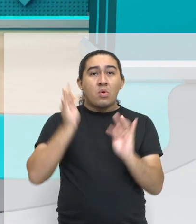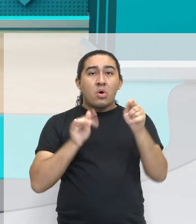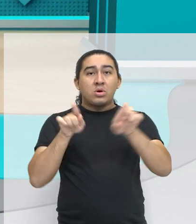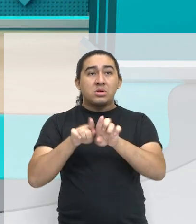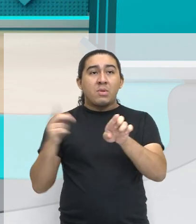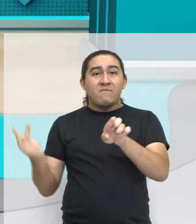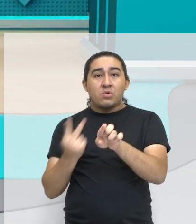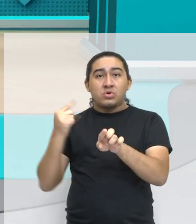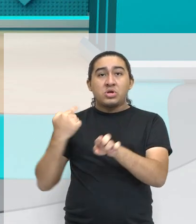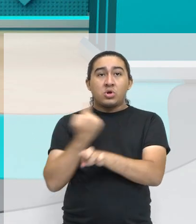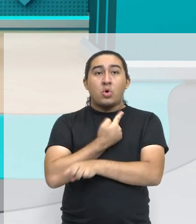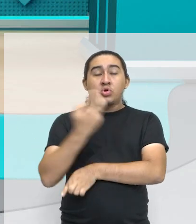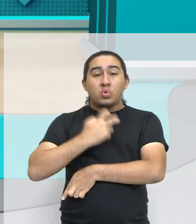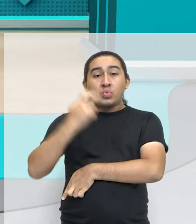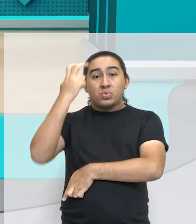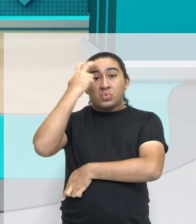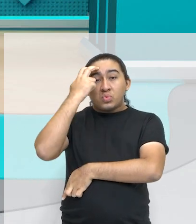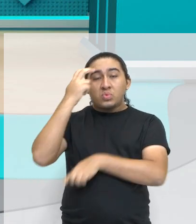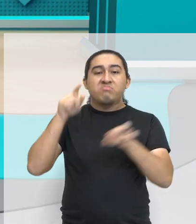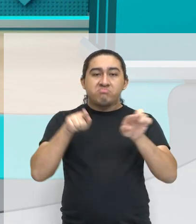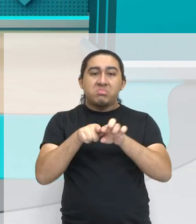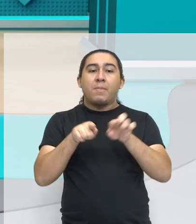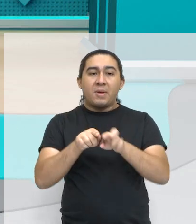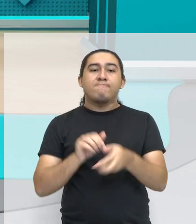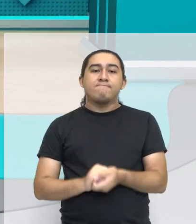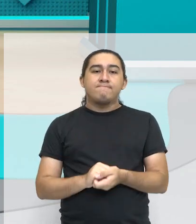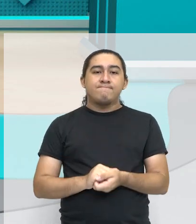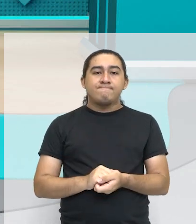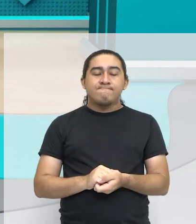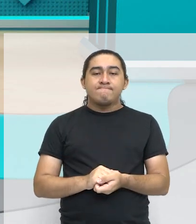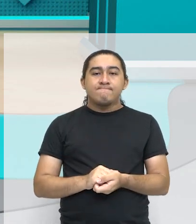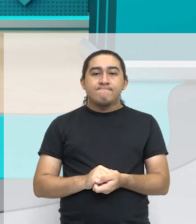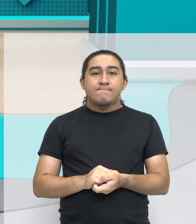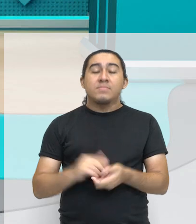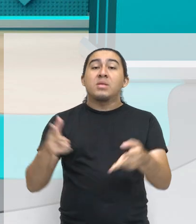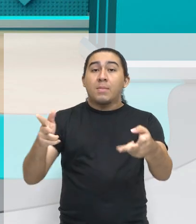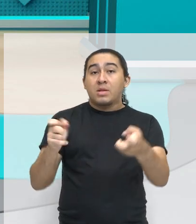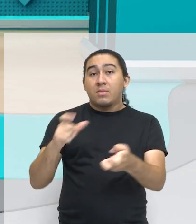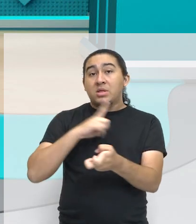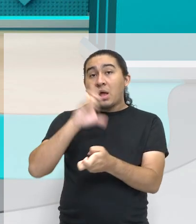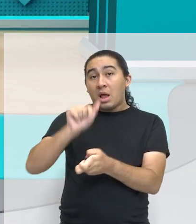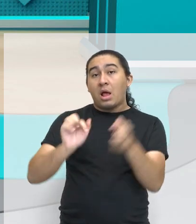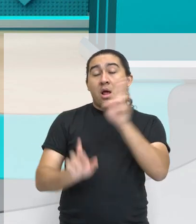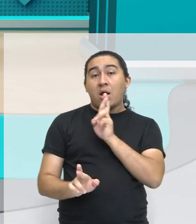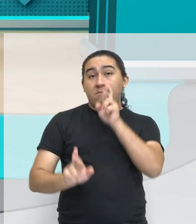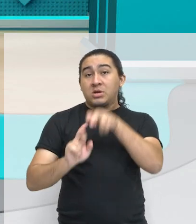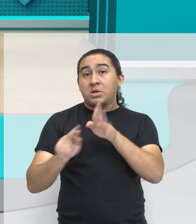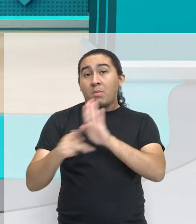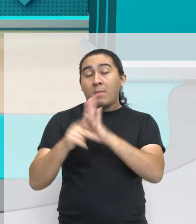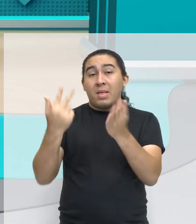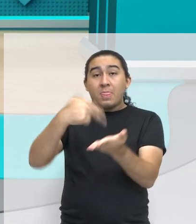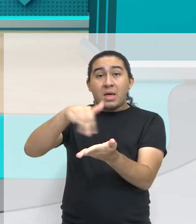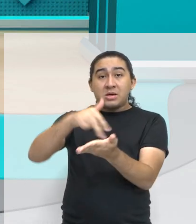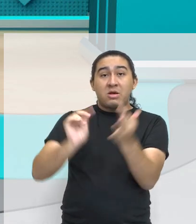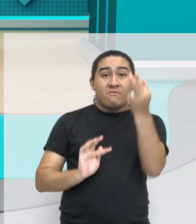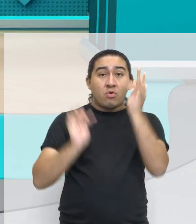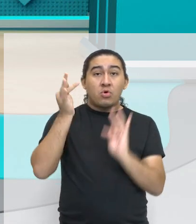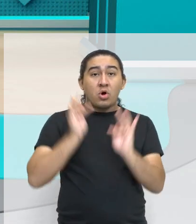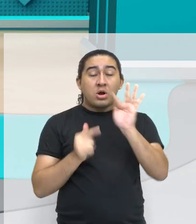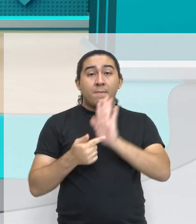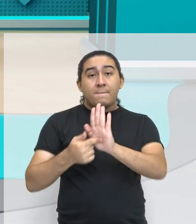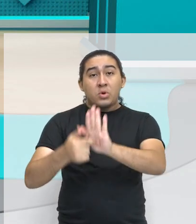nossa cultura, não é verdade? A companhia é a referência em danças folclóricas, apresentando em